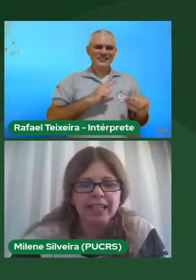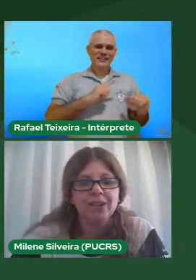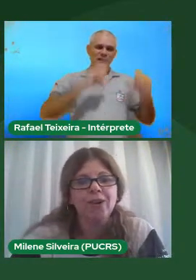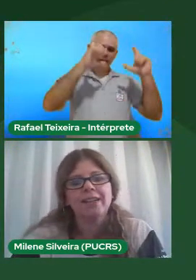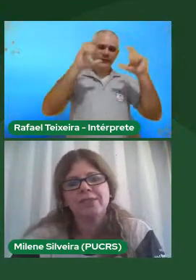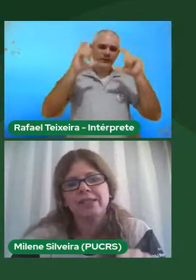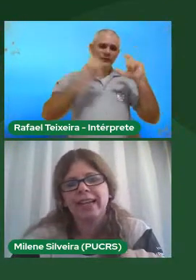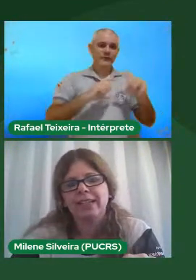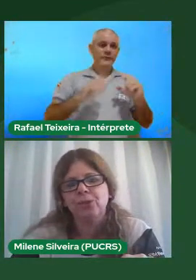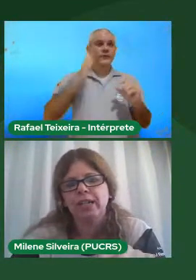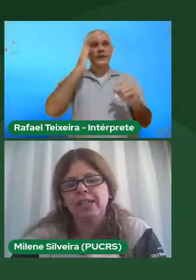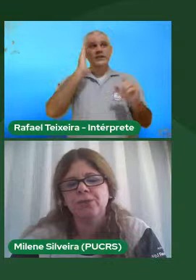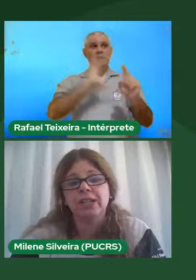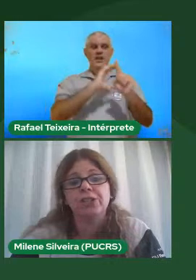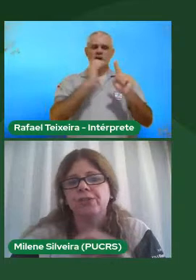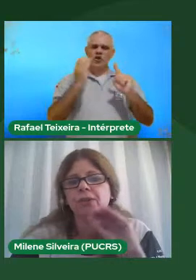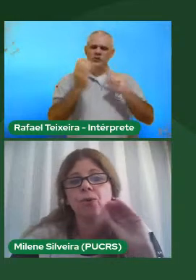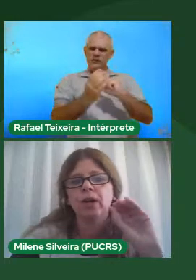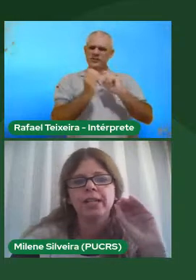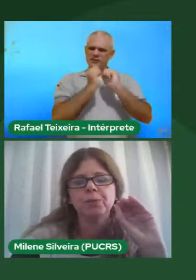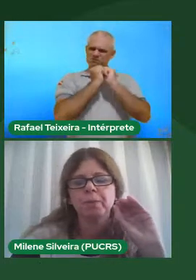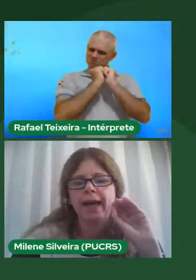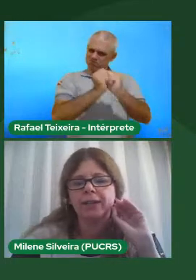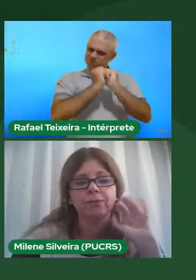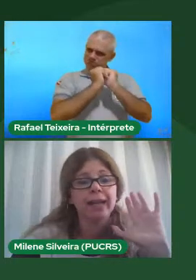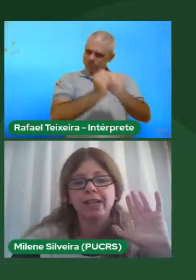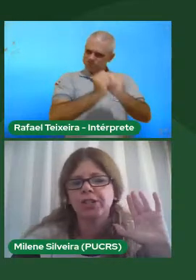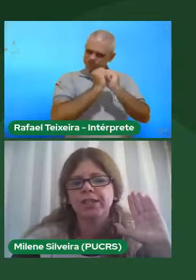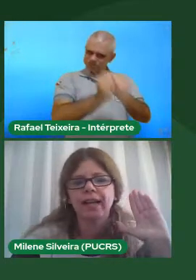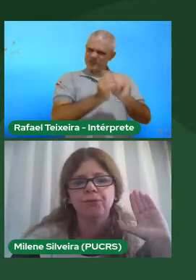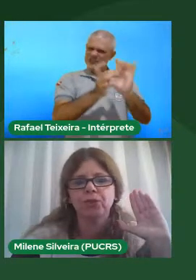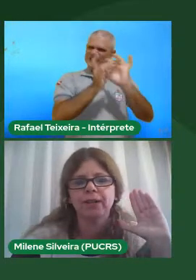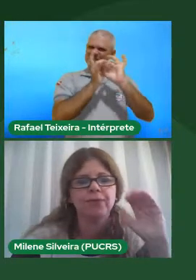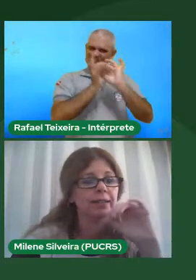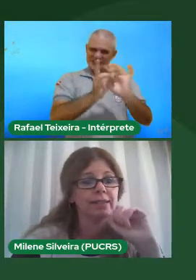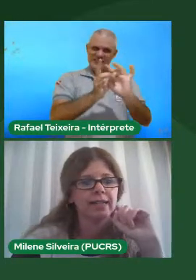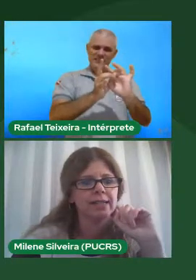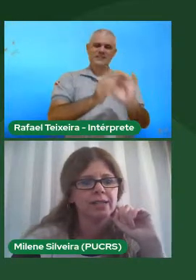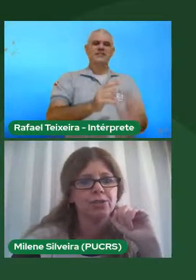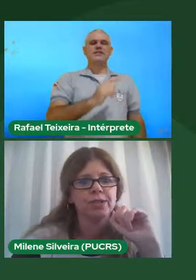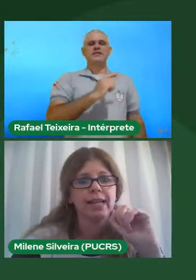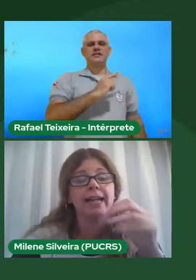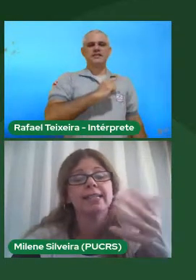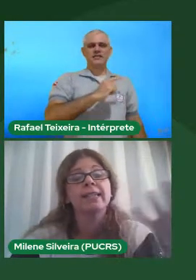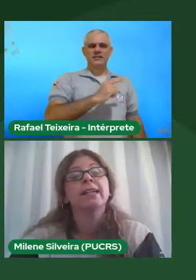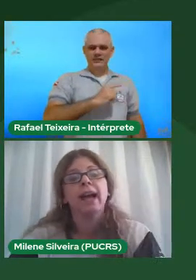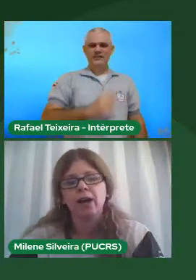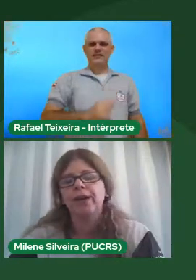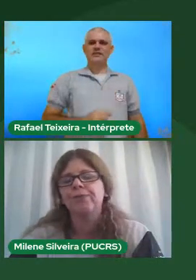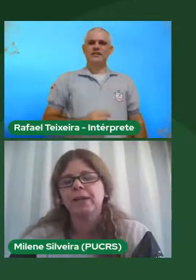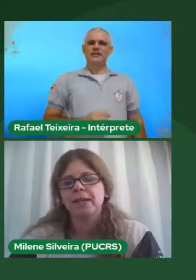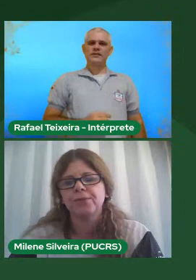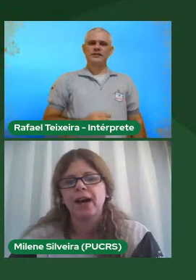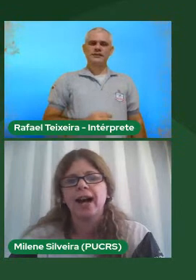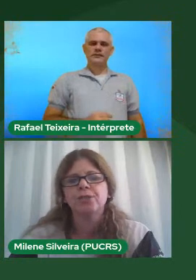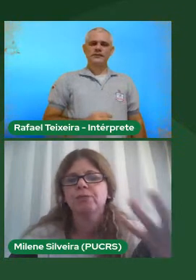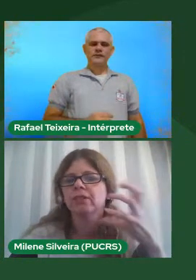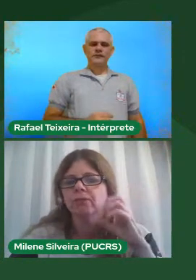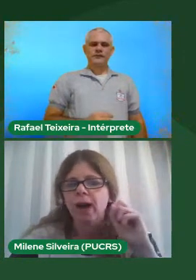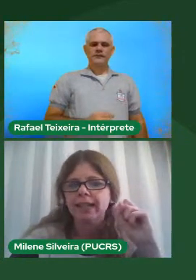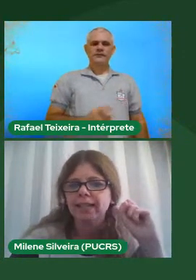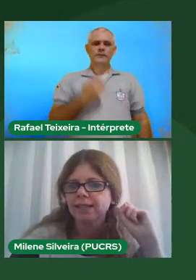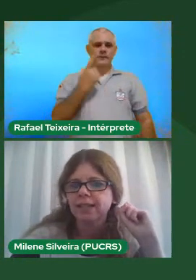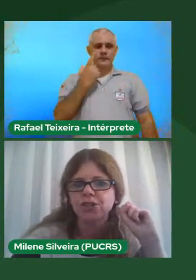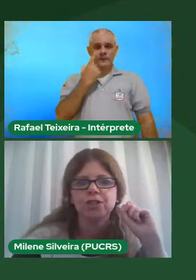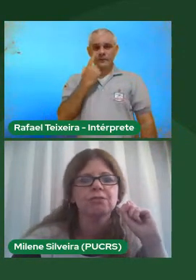sempre por aí. Ó, vocês veem ali o Cris no cantinho. Com o Cris por perto, a gente está fotografado, está nas redes sociais. Agora fica mais fácil.